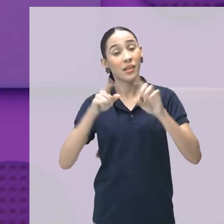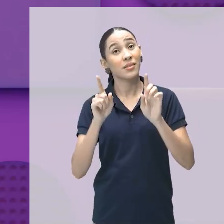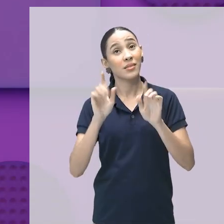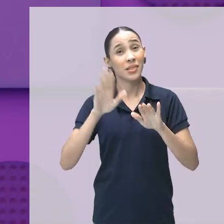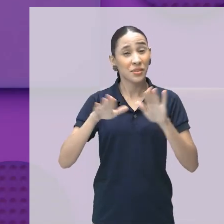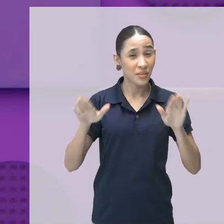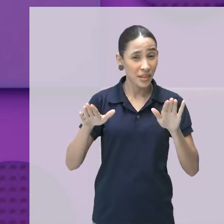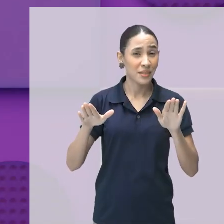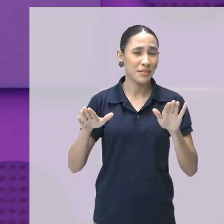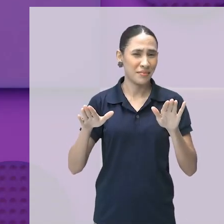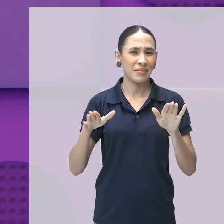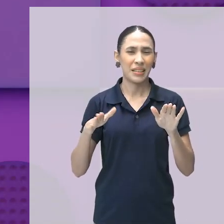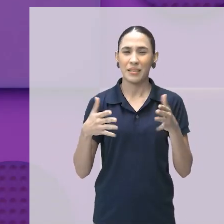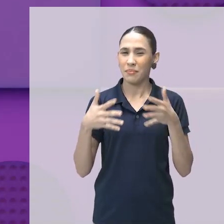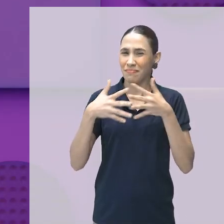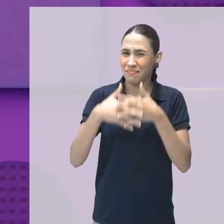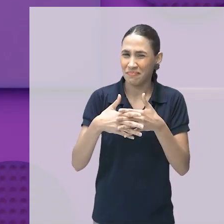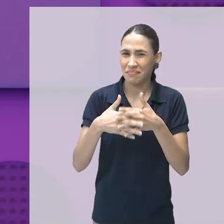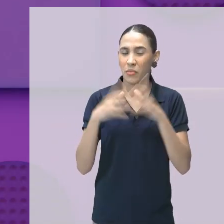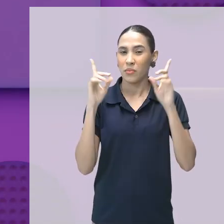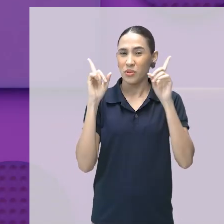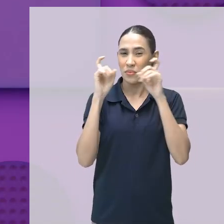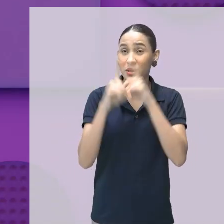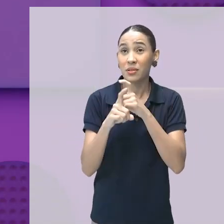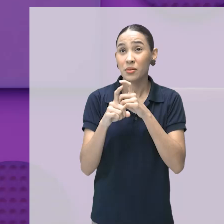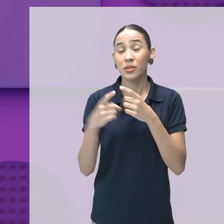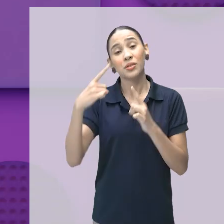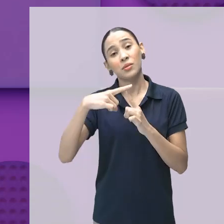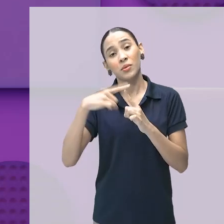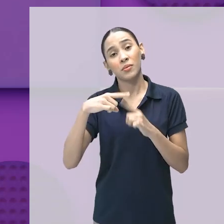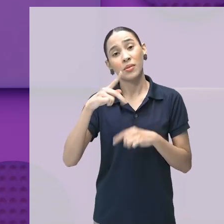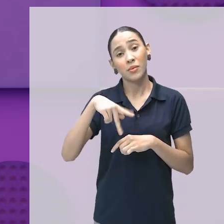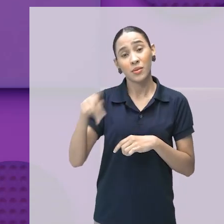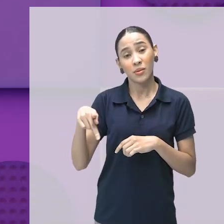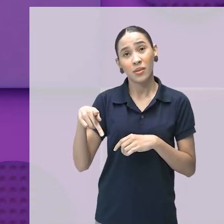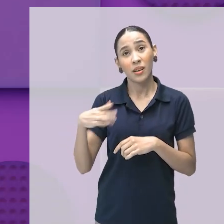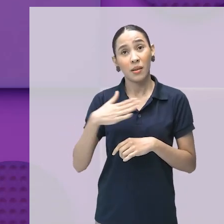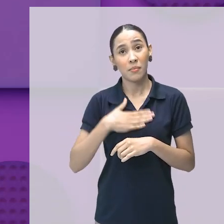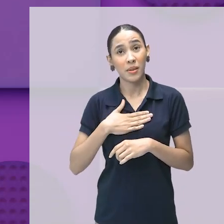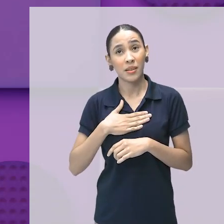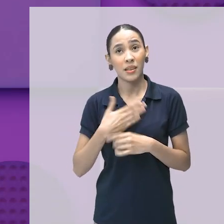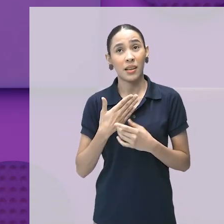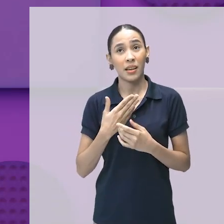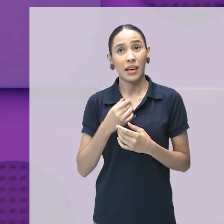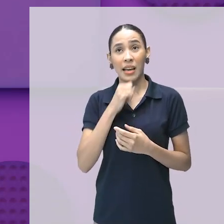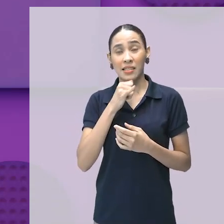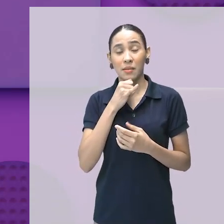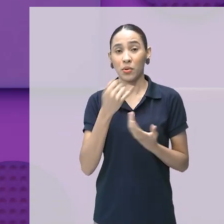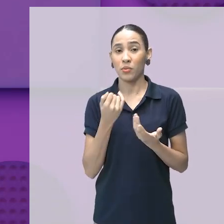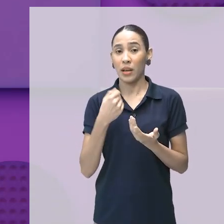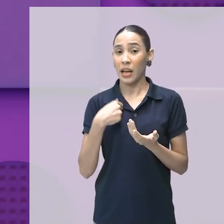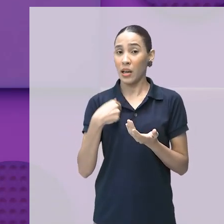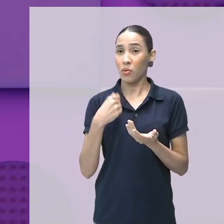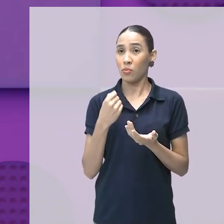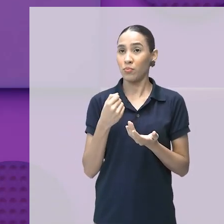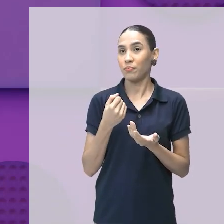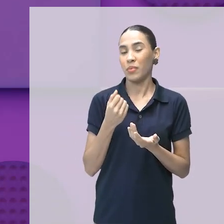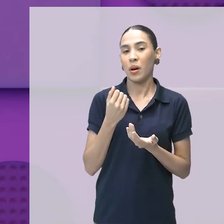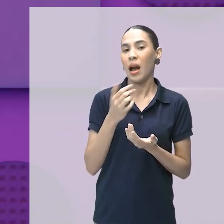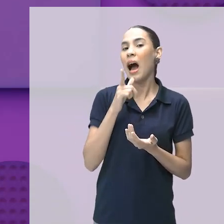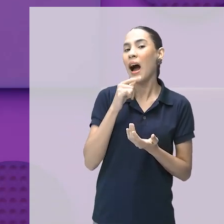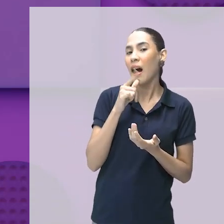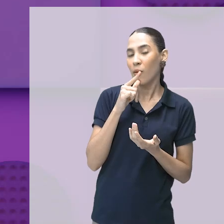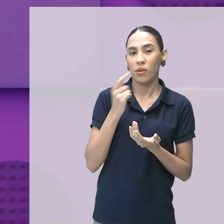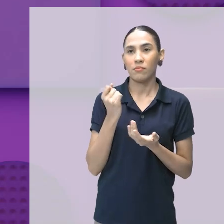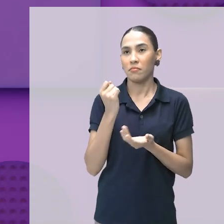às vezes gera algumas dúvidas, tipo, professor, a água que eu consumo na minha casa,